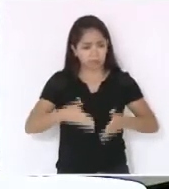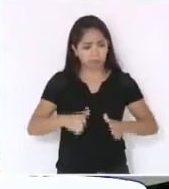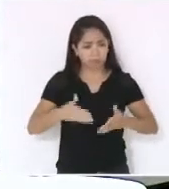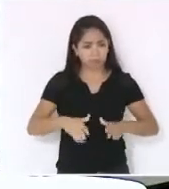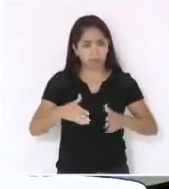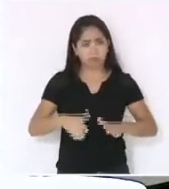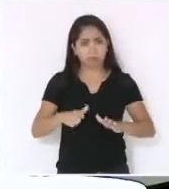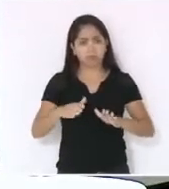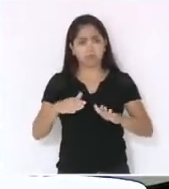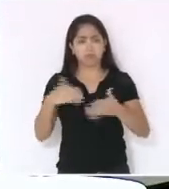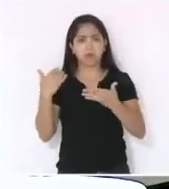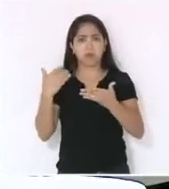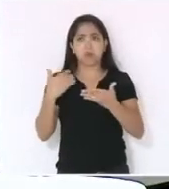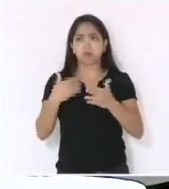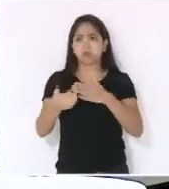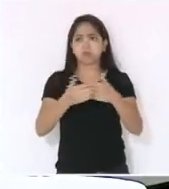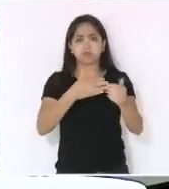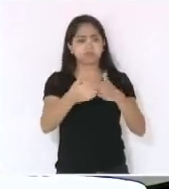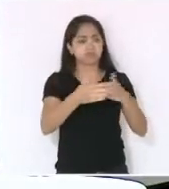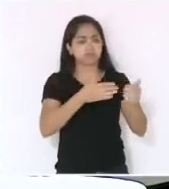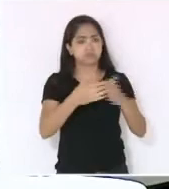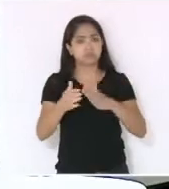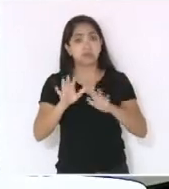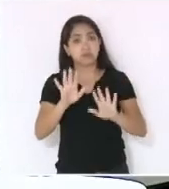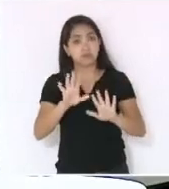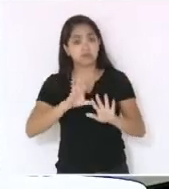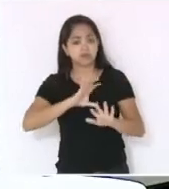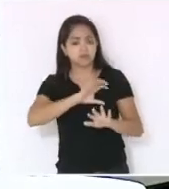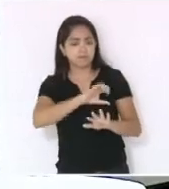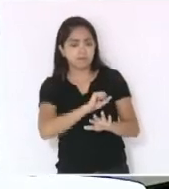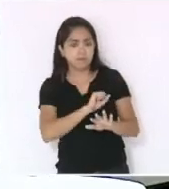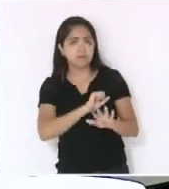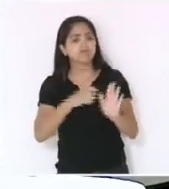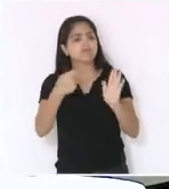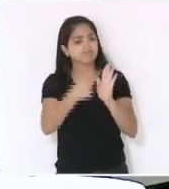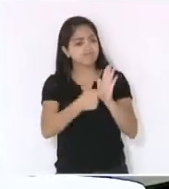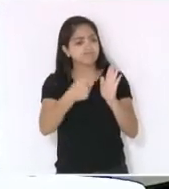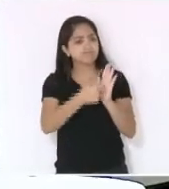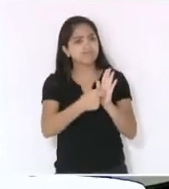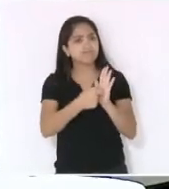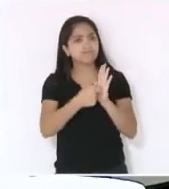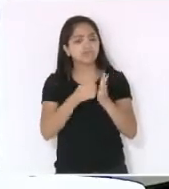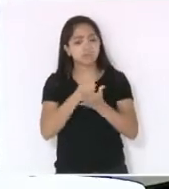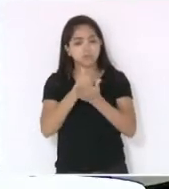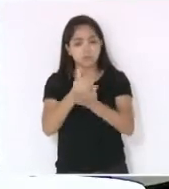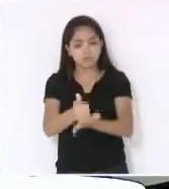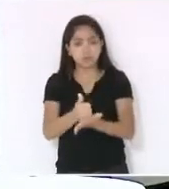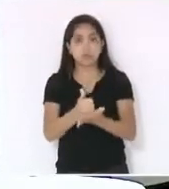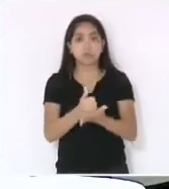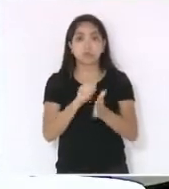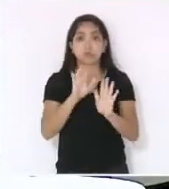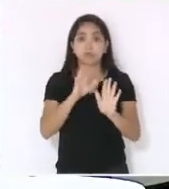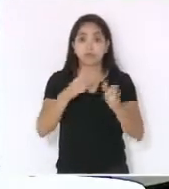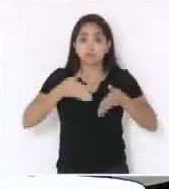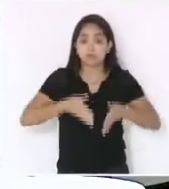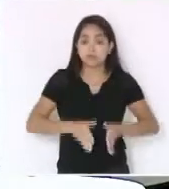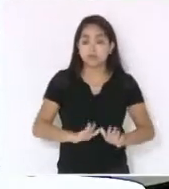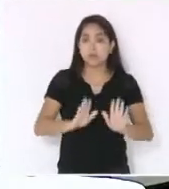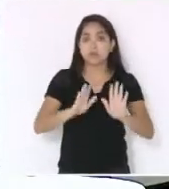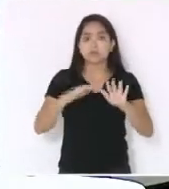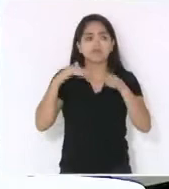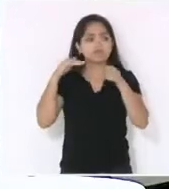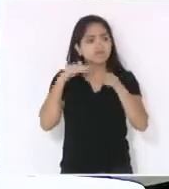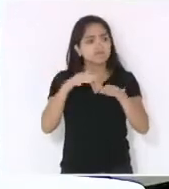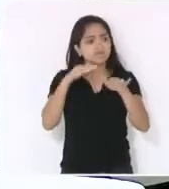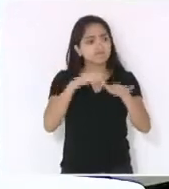de geração espontânea e que amamos e vamos lutar por eles. Nascemos apenas como um movimento